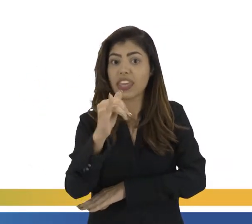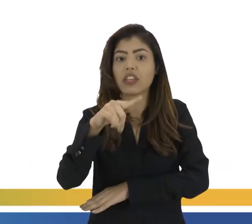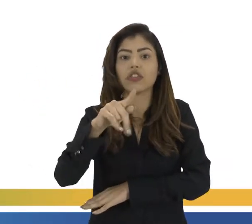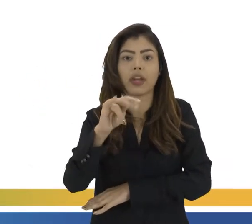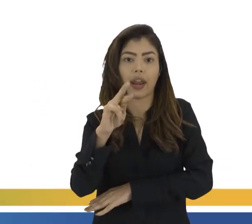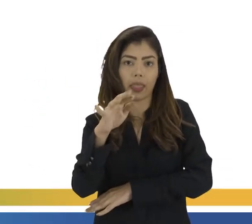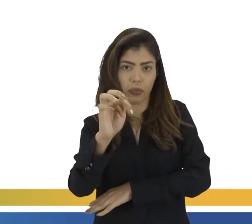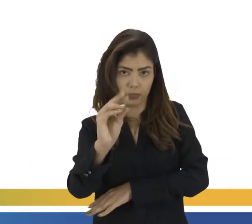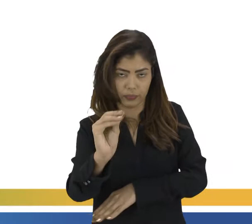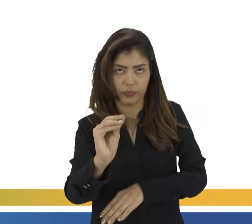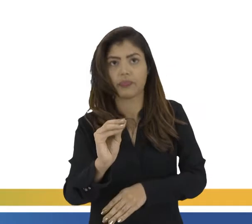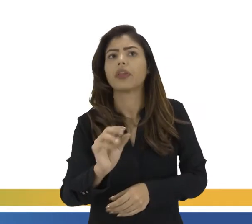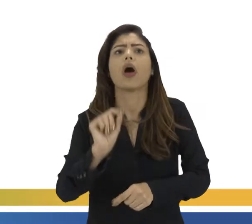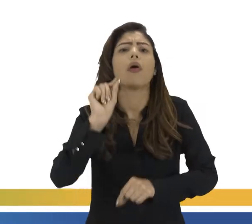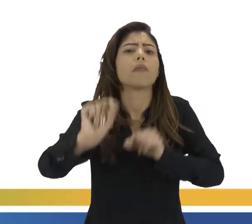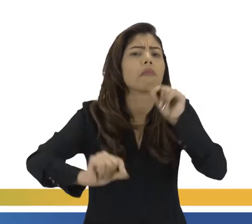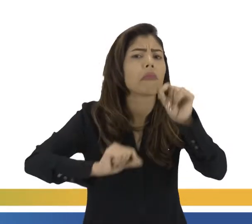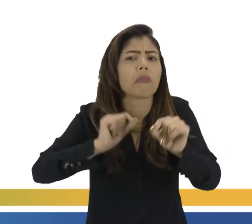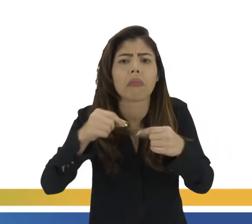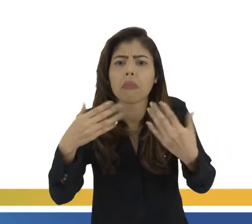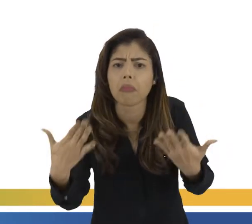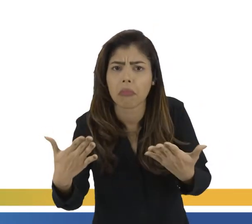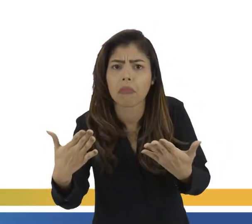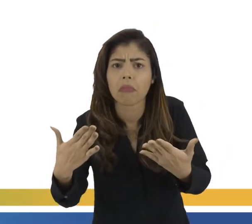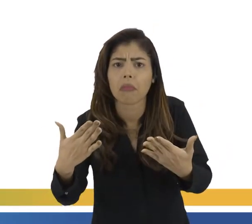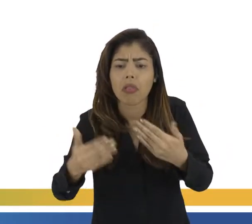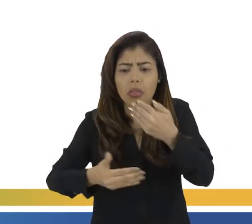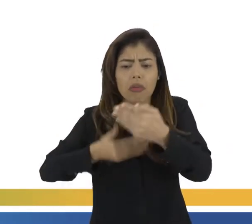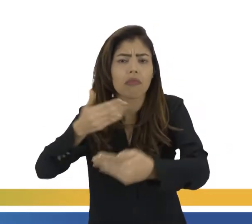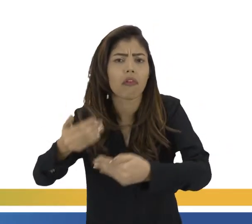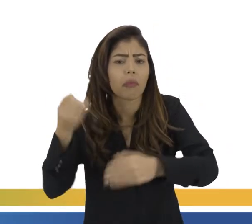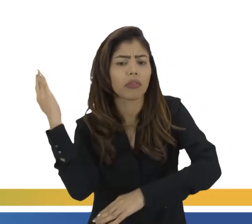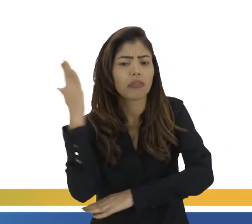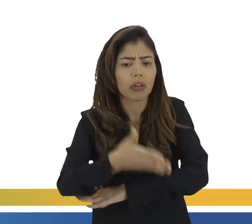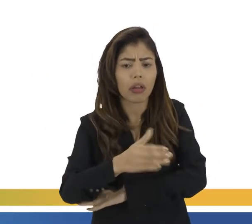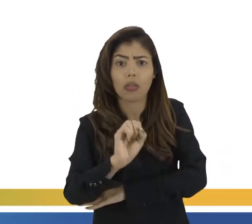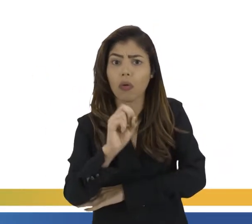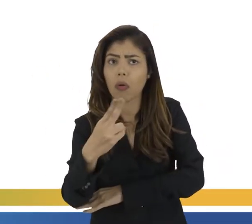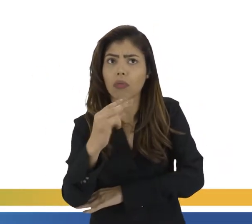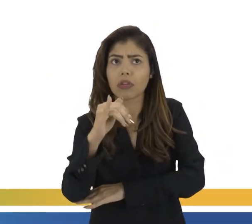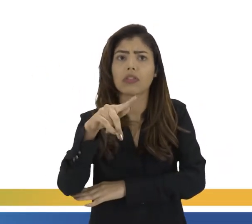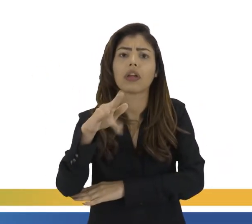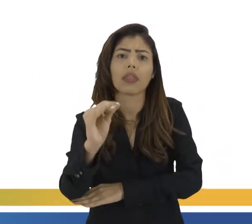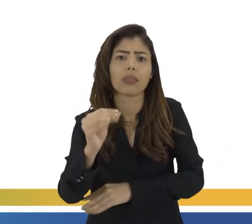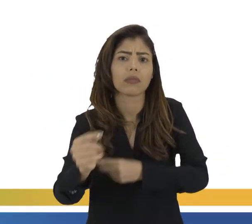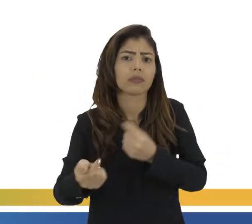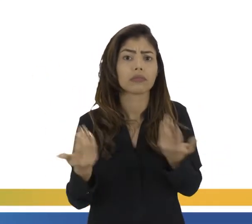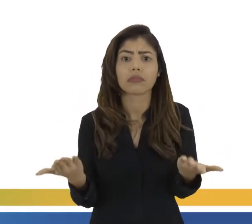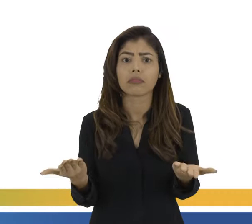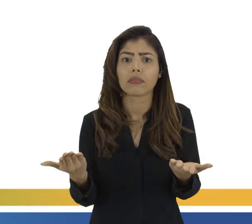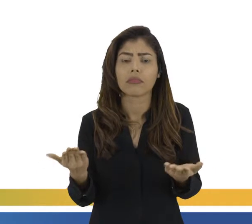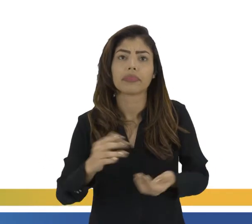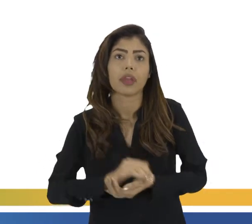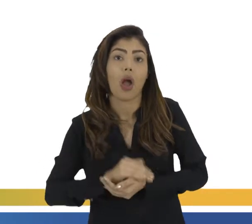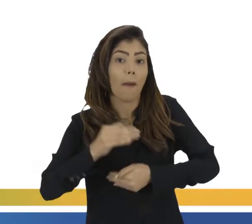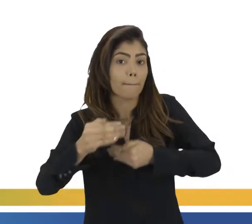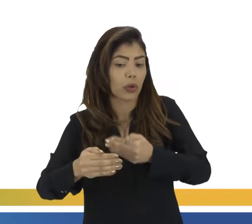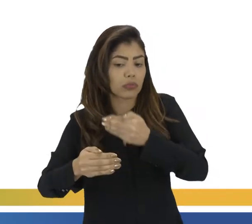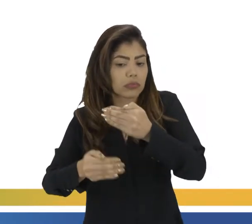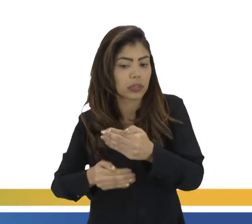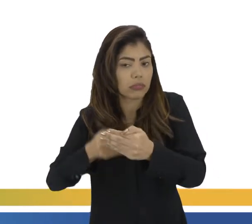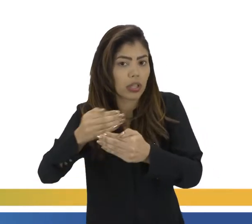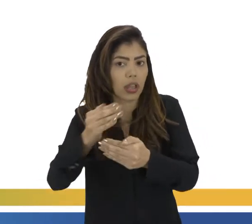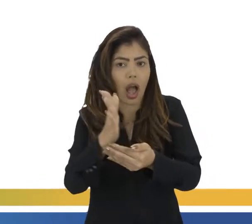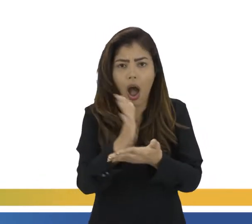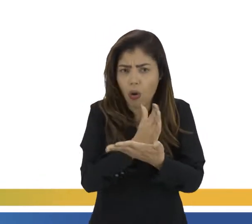direto, certo? O que seria esse desenvolvimento direto e indireto? O desenvolvimento indireto é o processo que algumas espécies